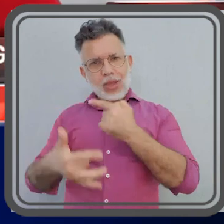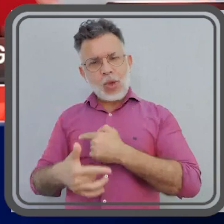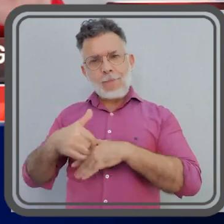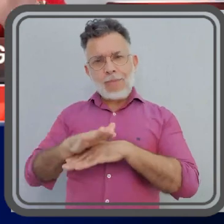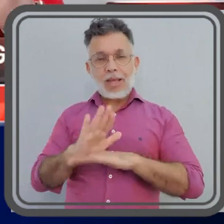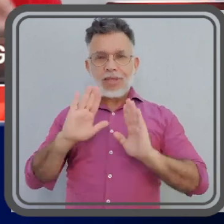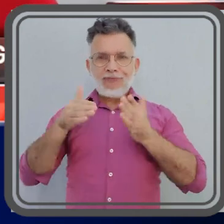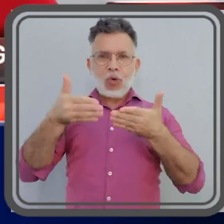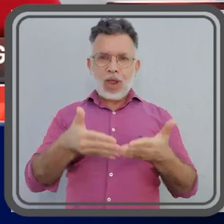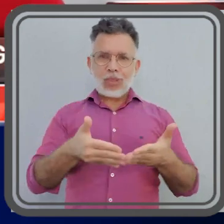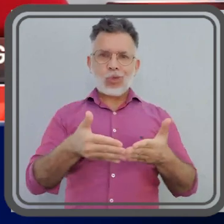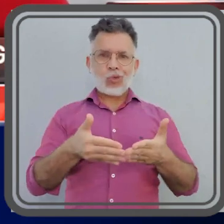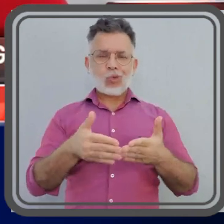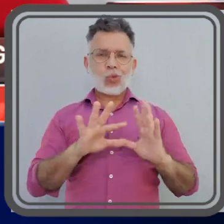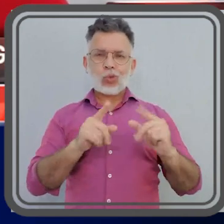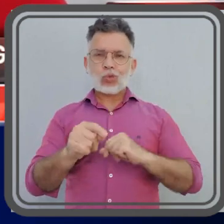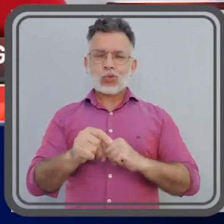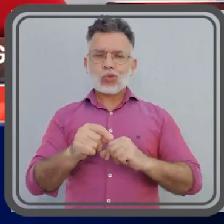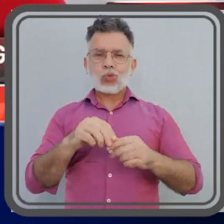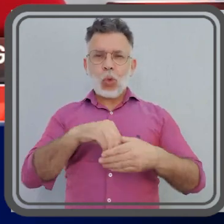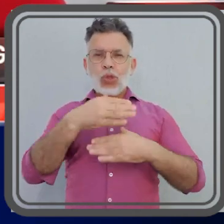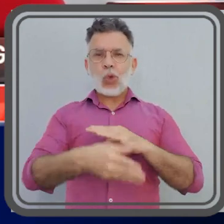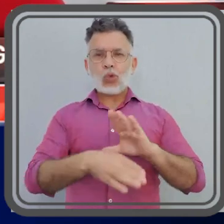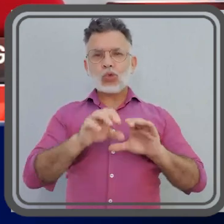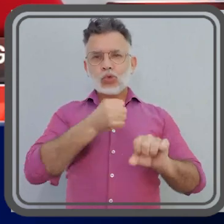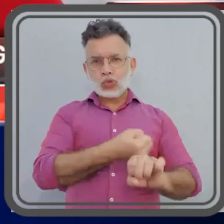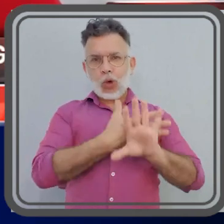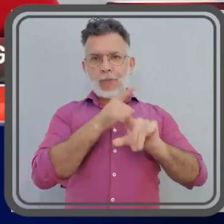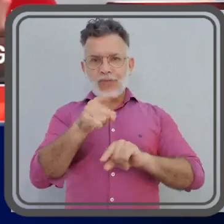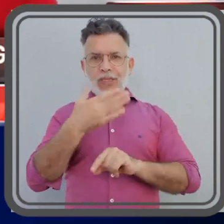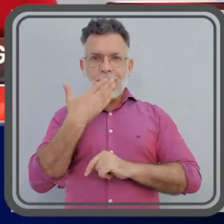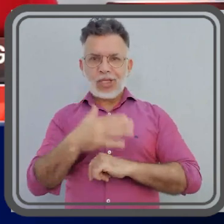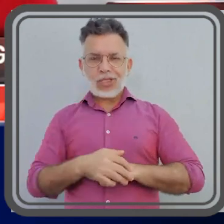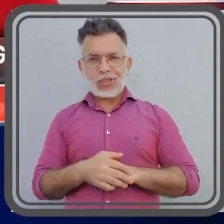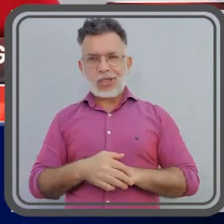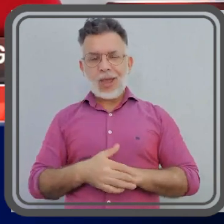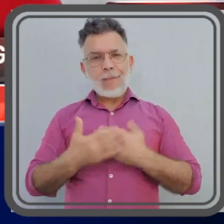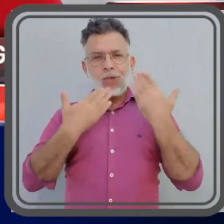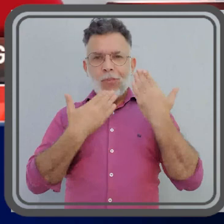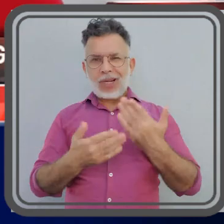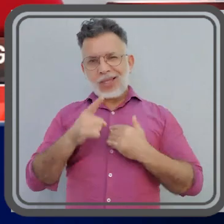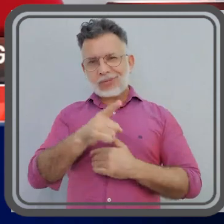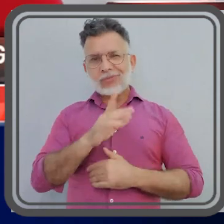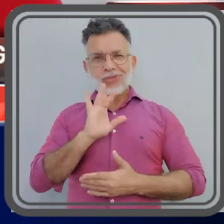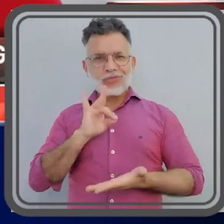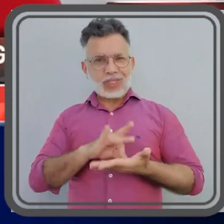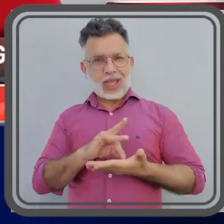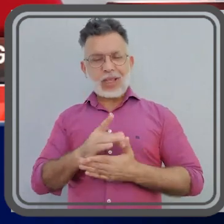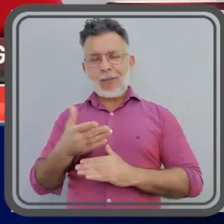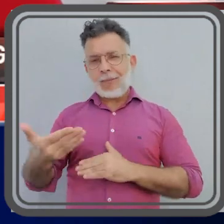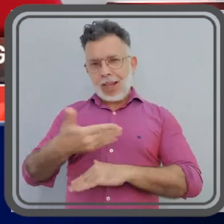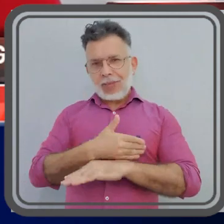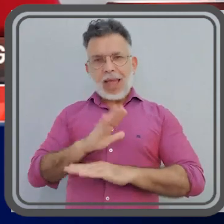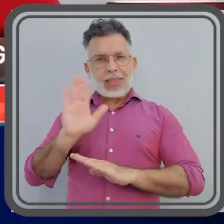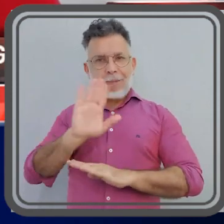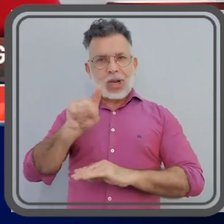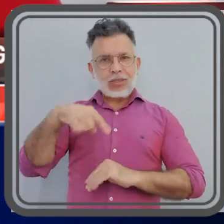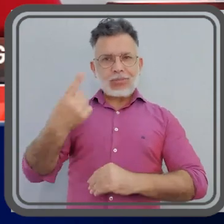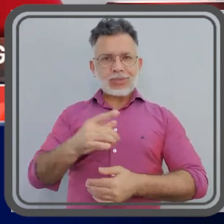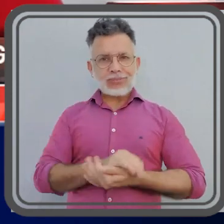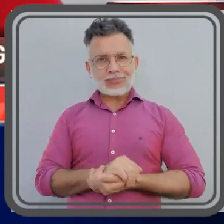gente está focando aqui com tudo do Intox para aquilo que vocês têm pedido. Tiagão, muito obrigado aí de coração pela participação. Até a próxima.